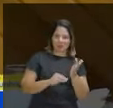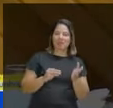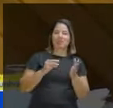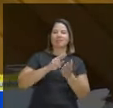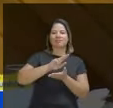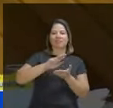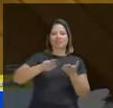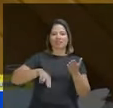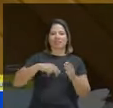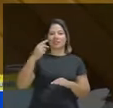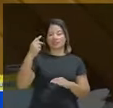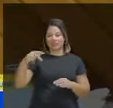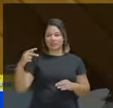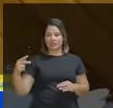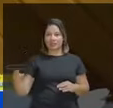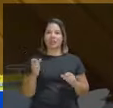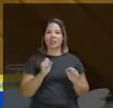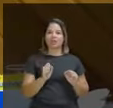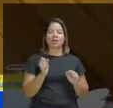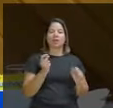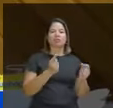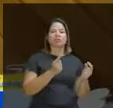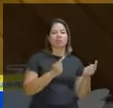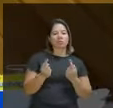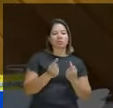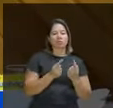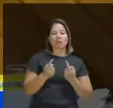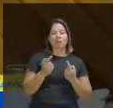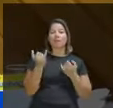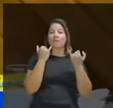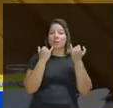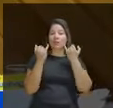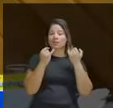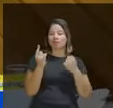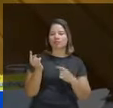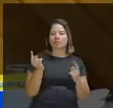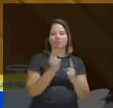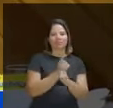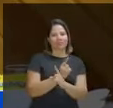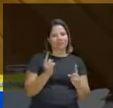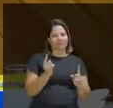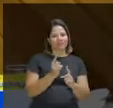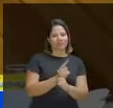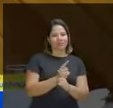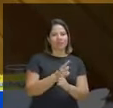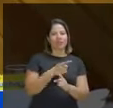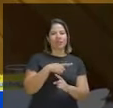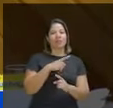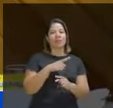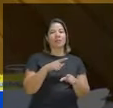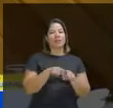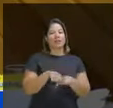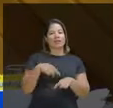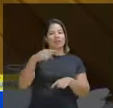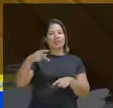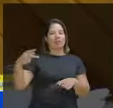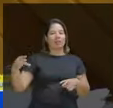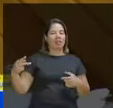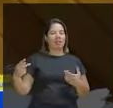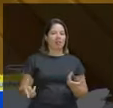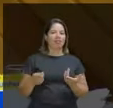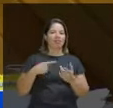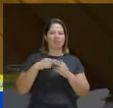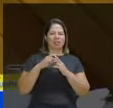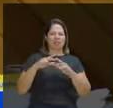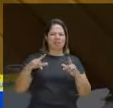canal de comunicação entre o controlador, os titulares dos dados e a Autoridade Nacional de Proteção de Dados, conforme o inciso 8º